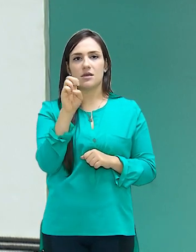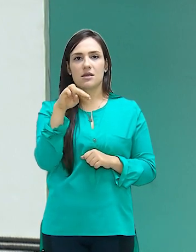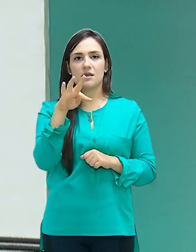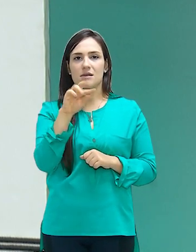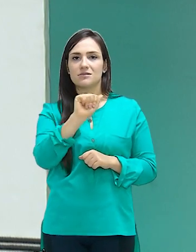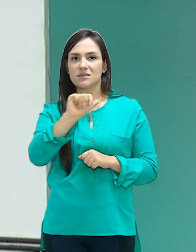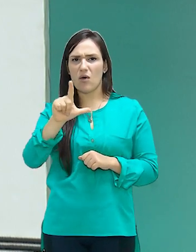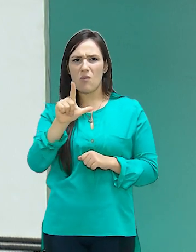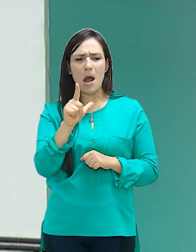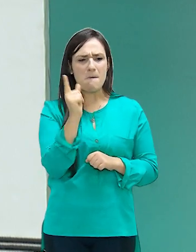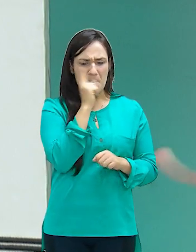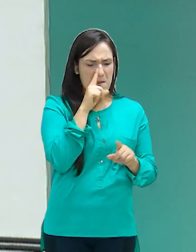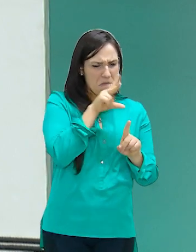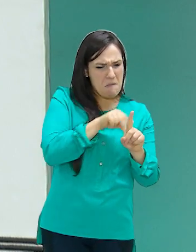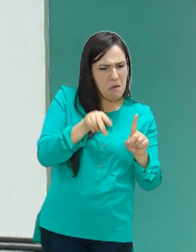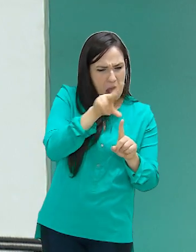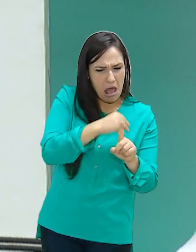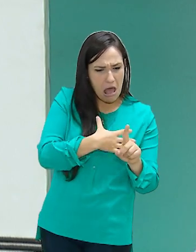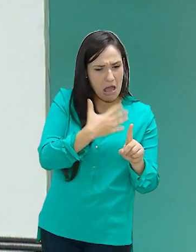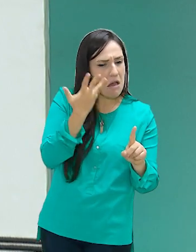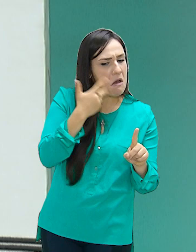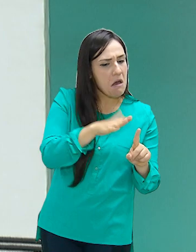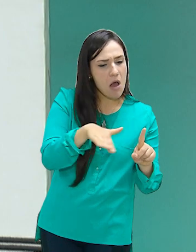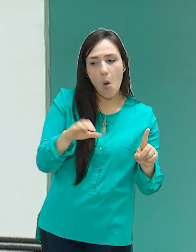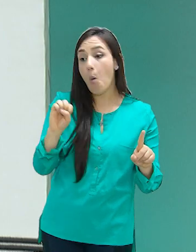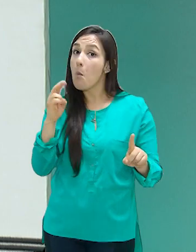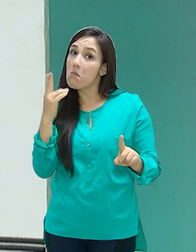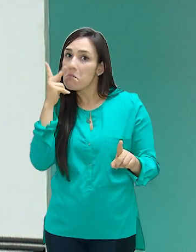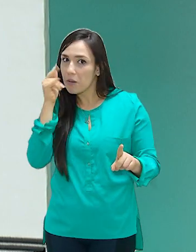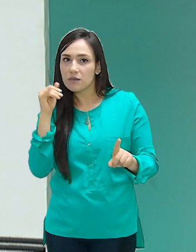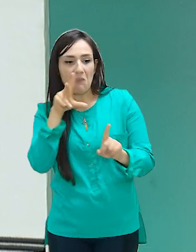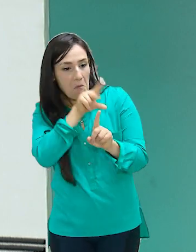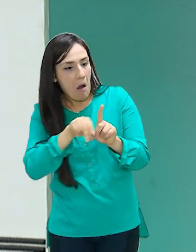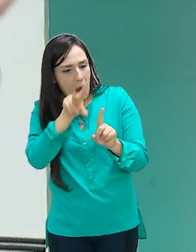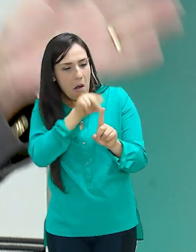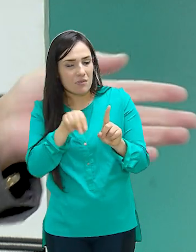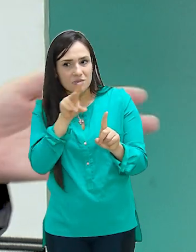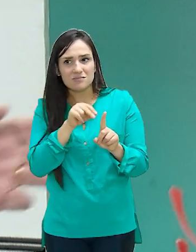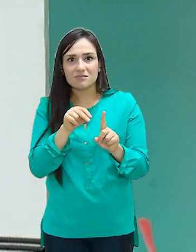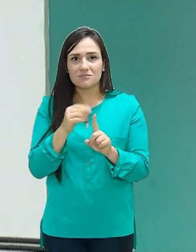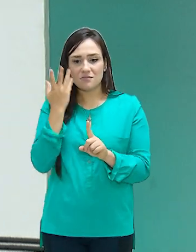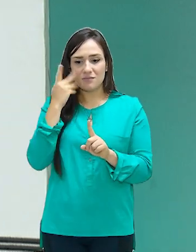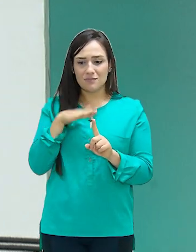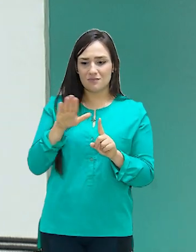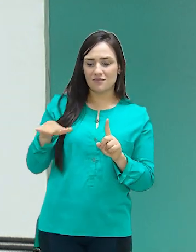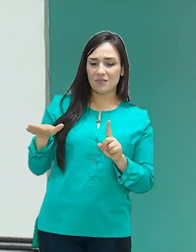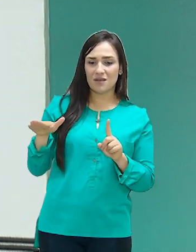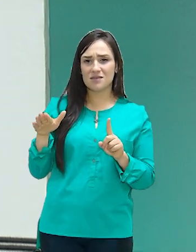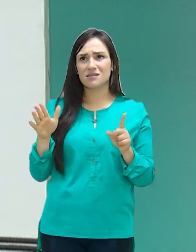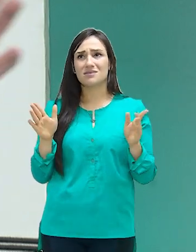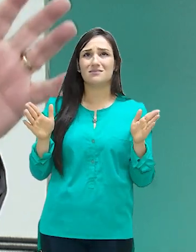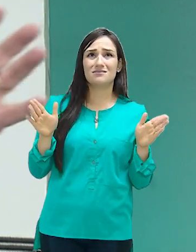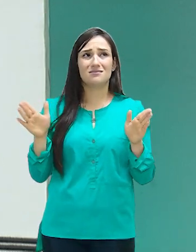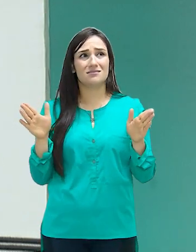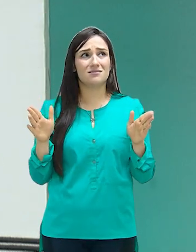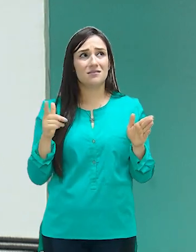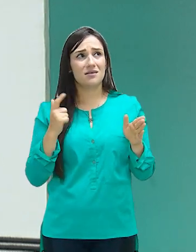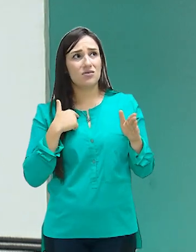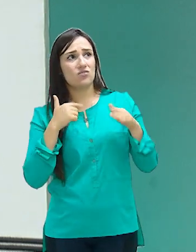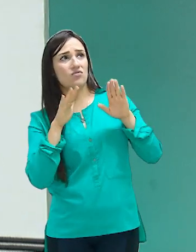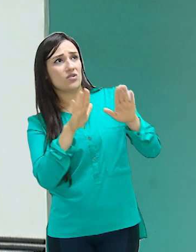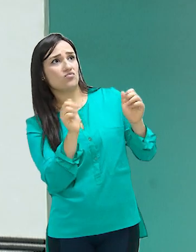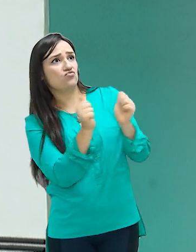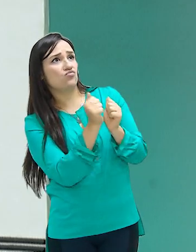ou vice-versa, e a criança fica dividida numa situação que não sabe se fica com o papai e não sabe se fica com a mãe. Como que